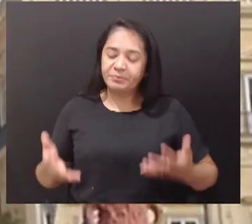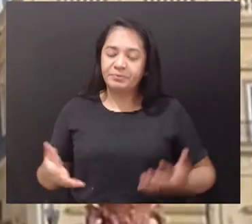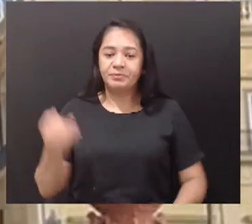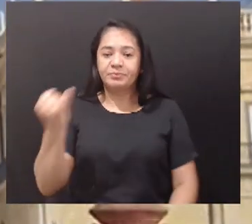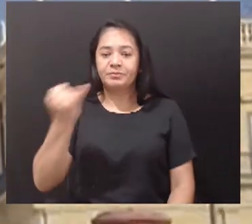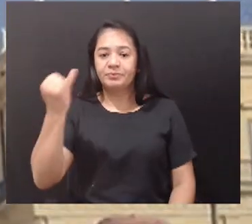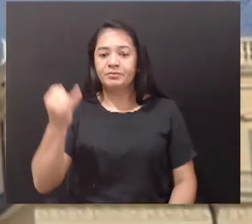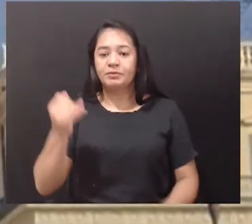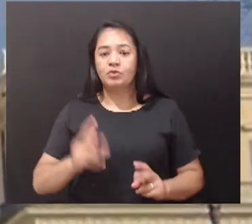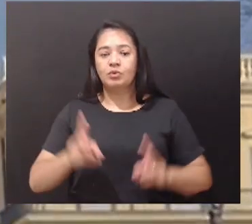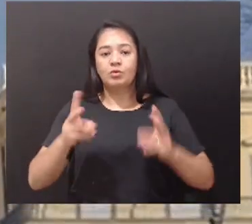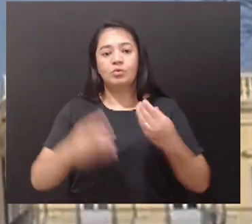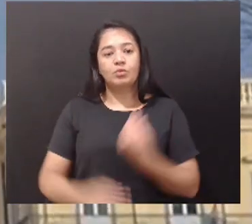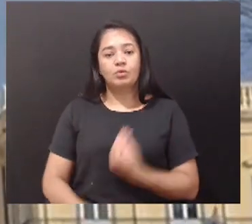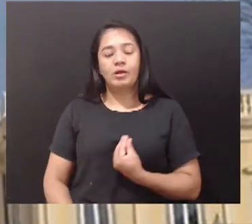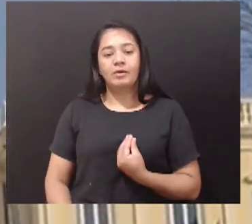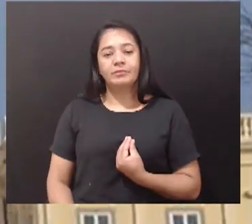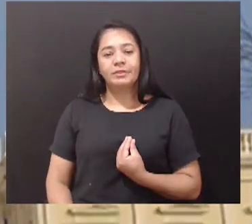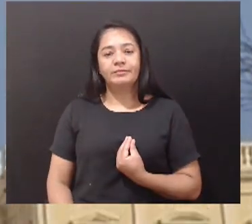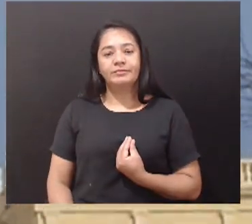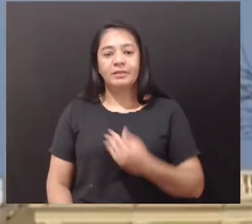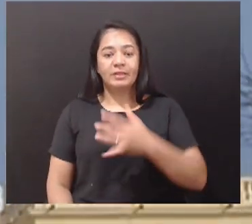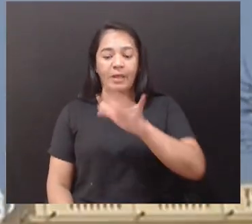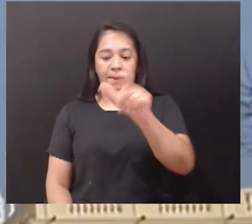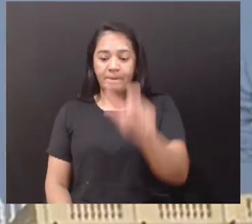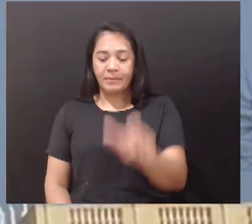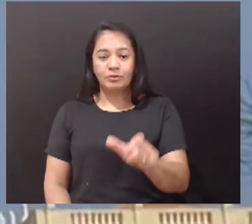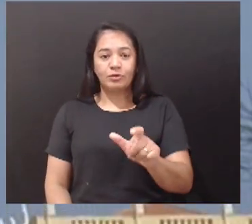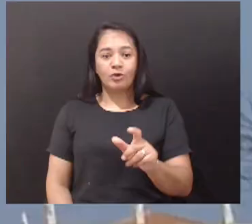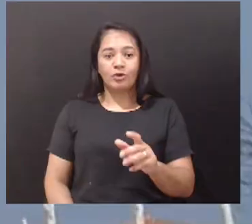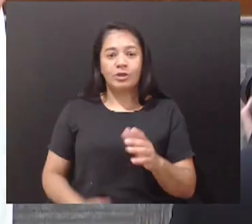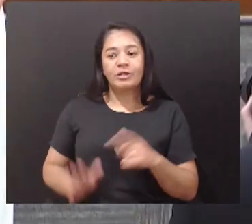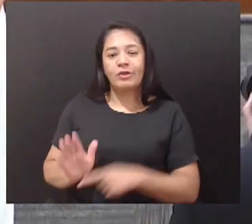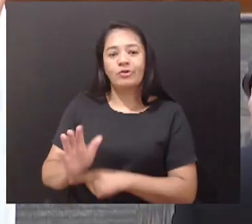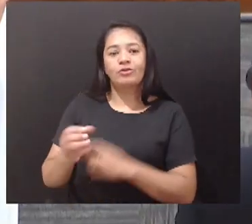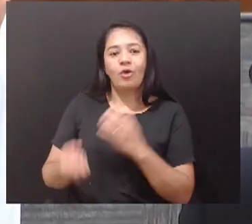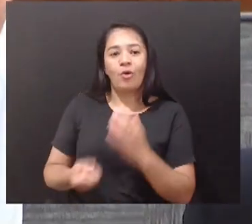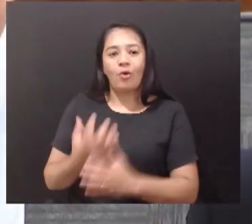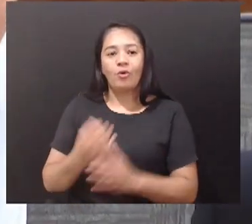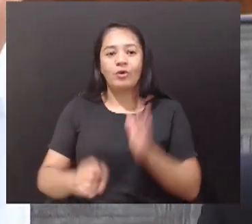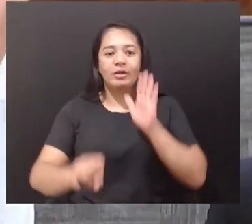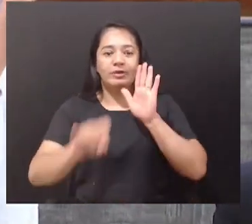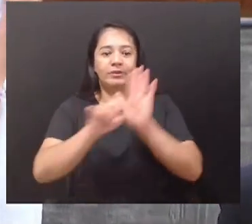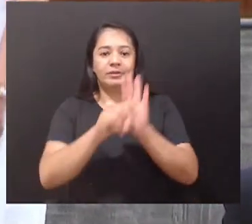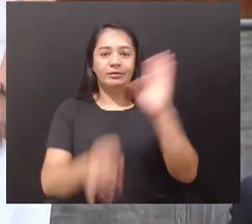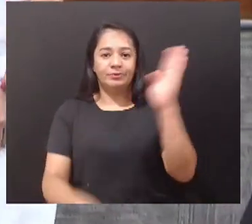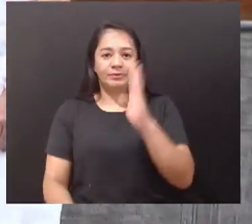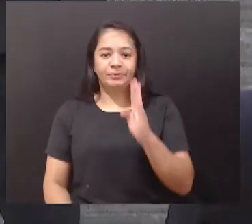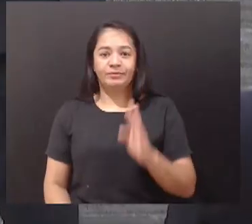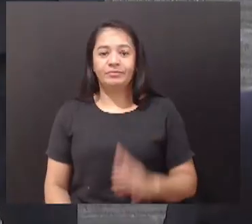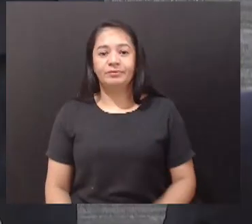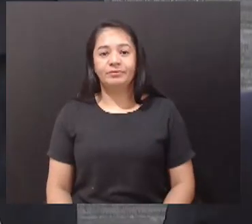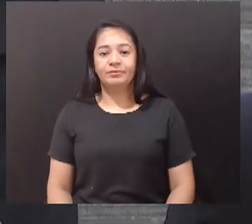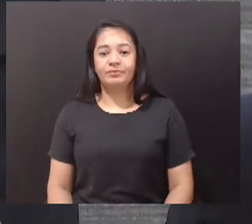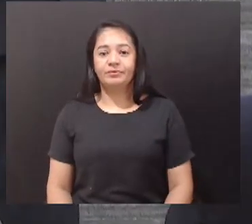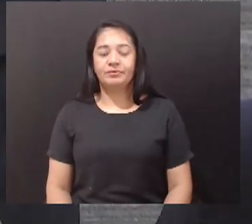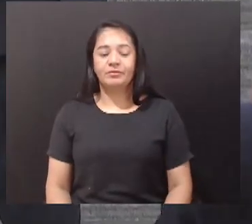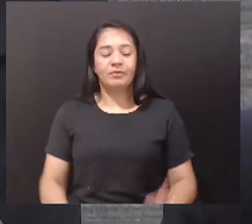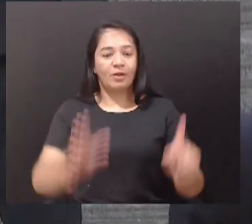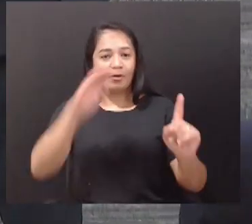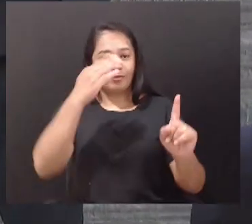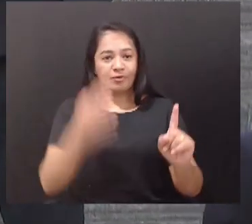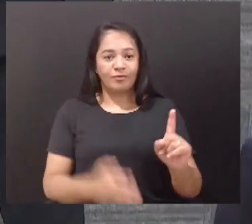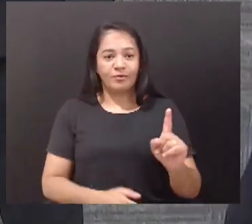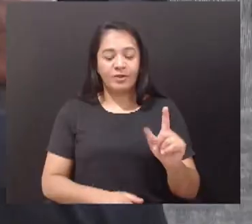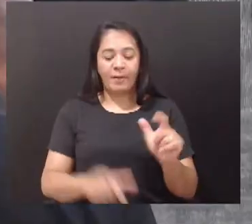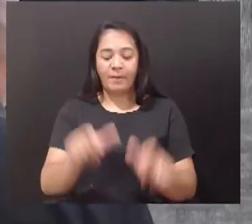a memória de quem ajudou a construir a identidade do Brasil. Na ocasião, foram homenageadas personalidades